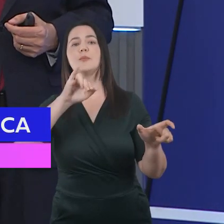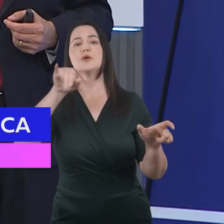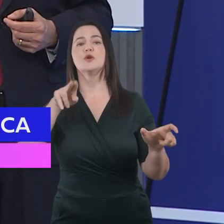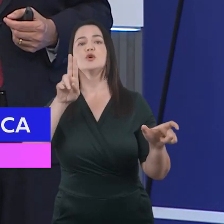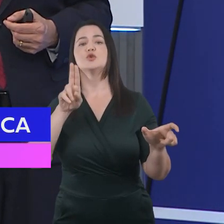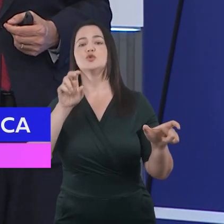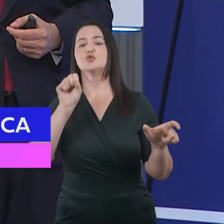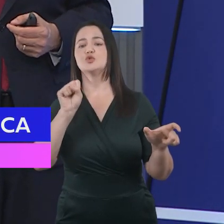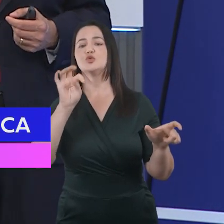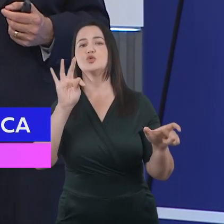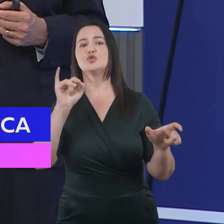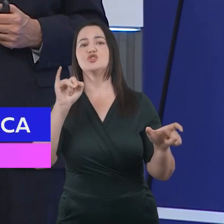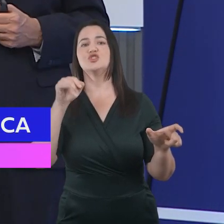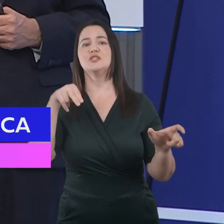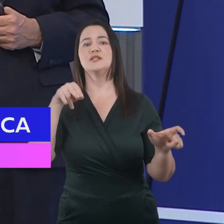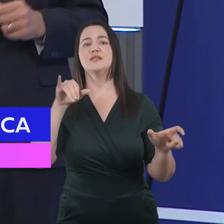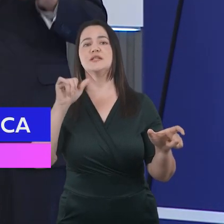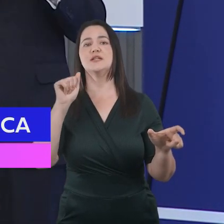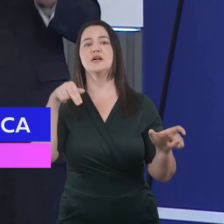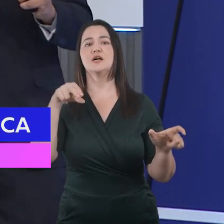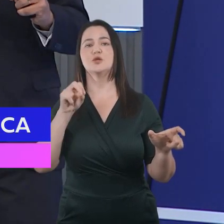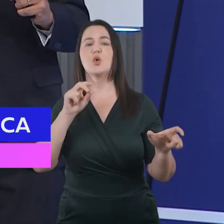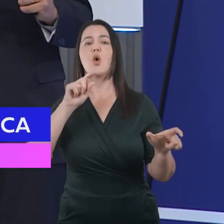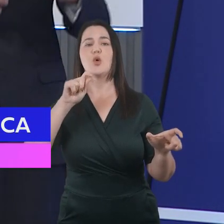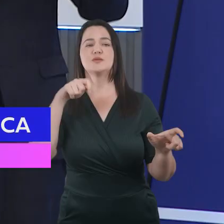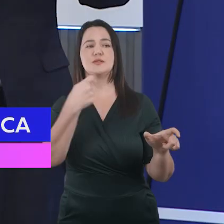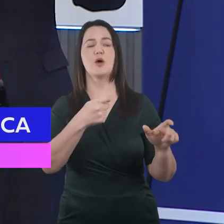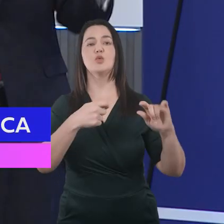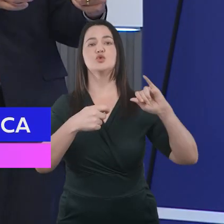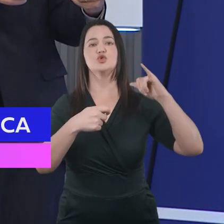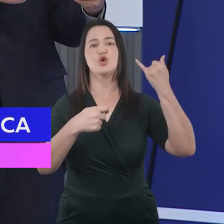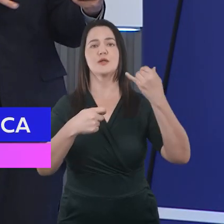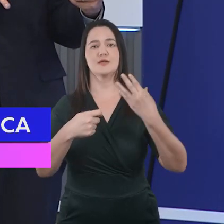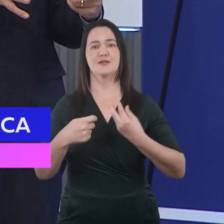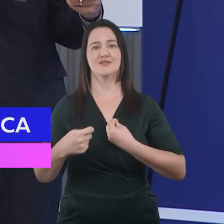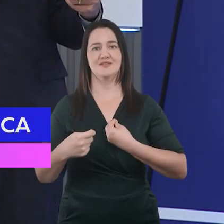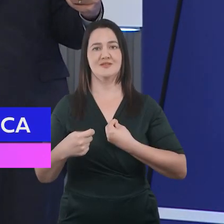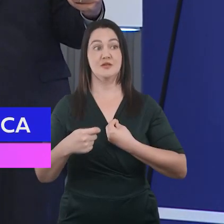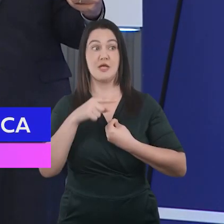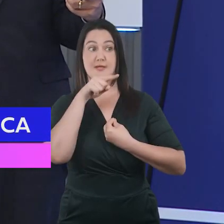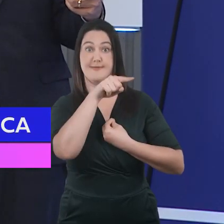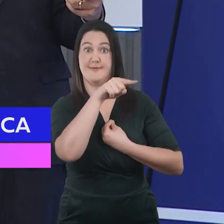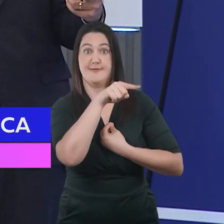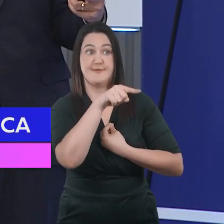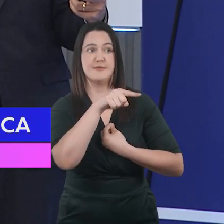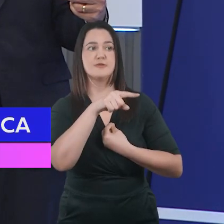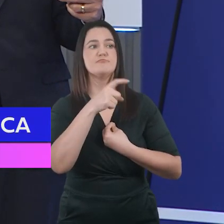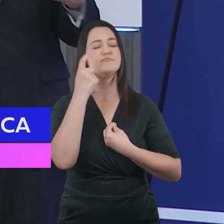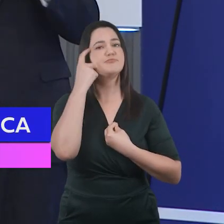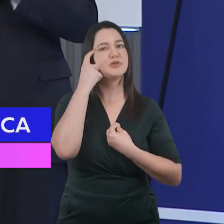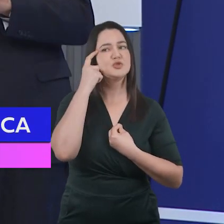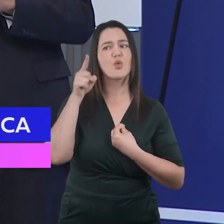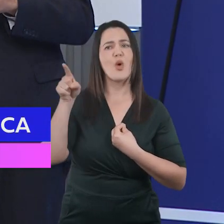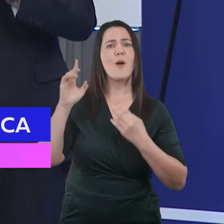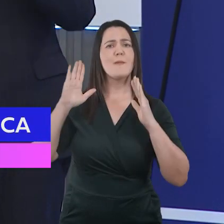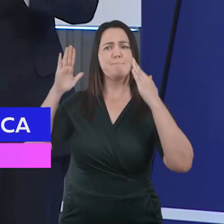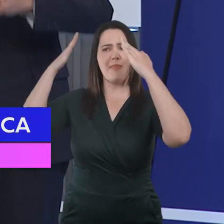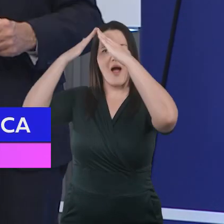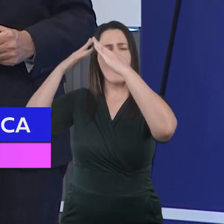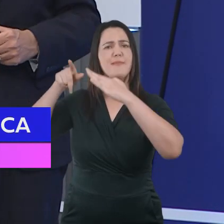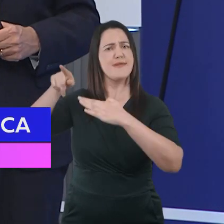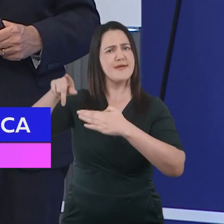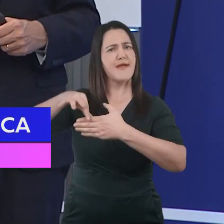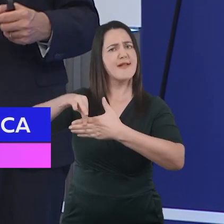Roma como cabeça de todas as igrejas. Até aquele momento, o rei pagão, ele tinha o poder religioso. Nesse decreto,